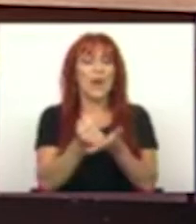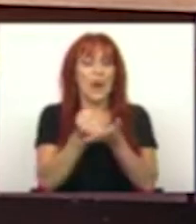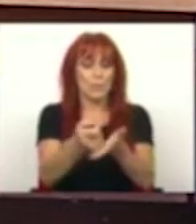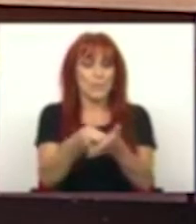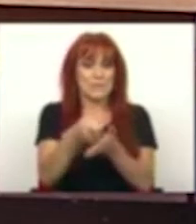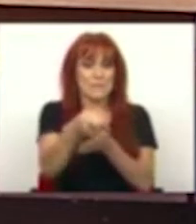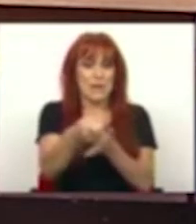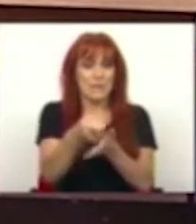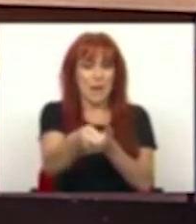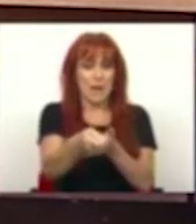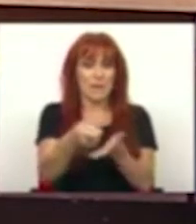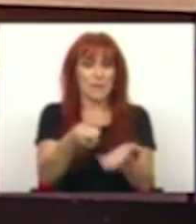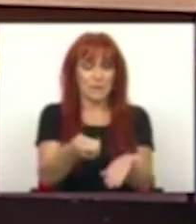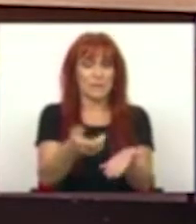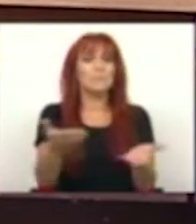bônus que